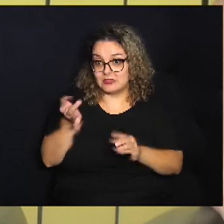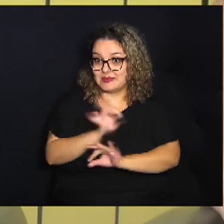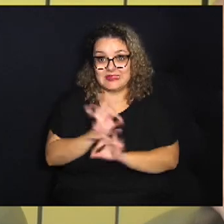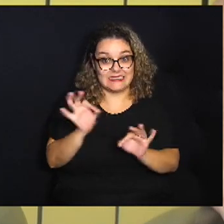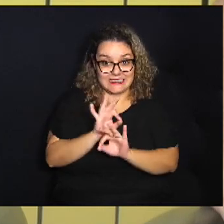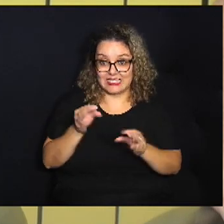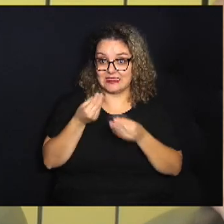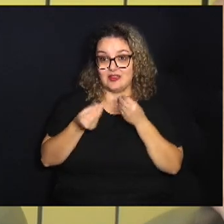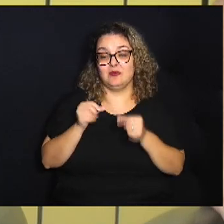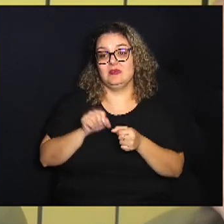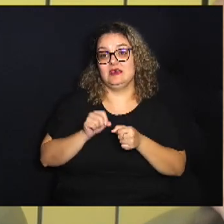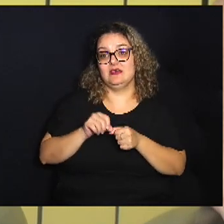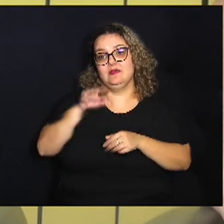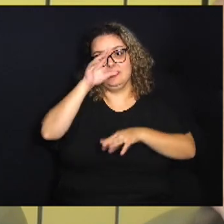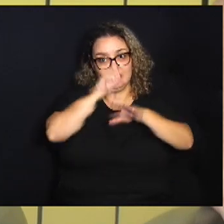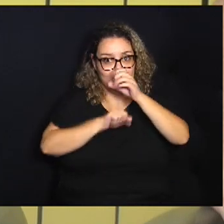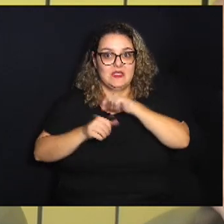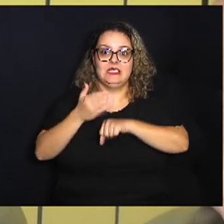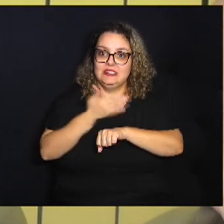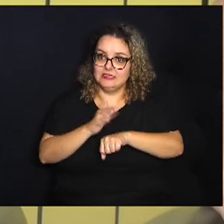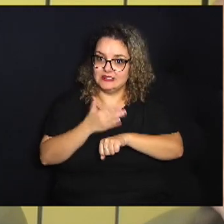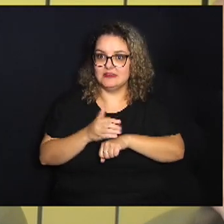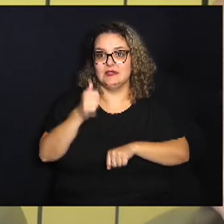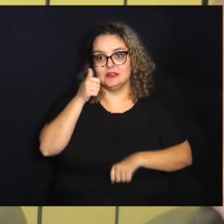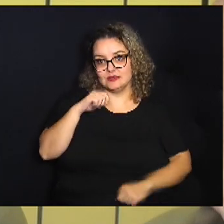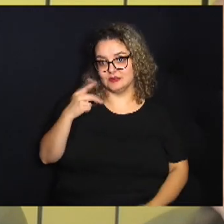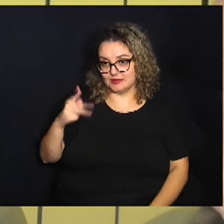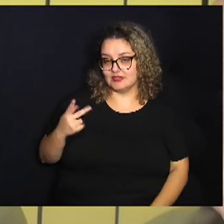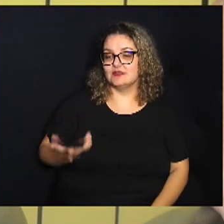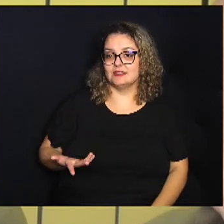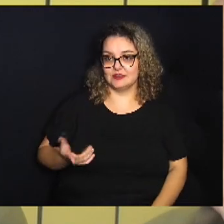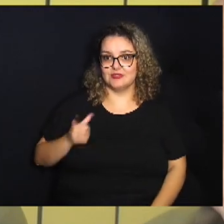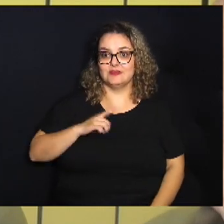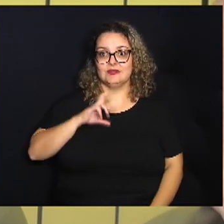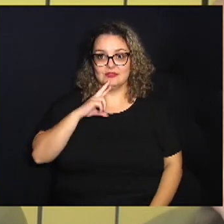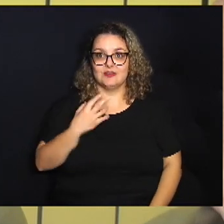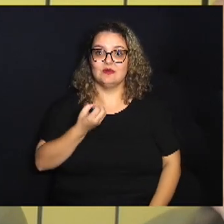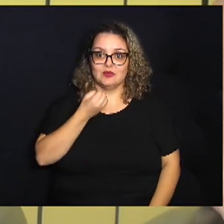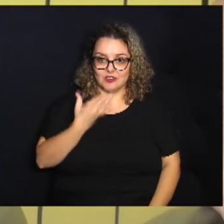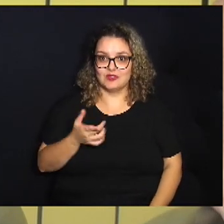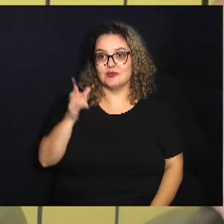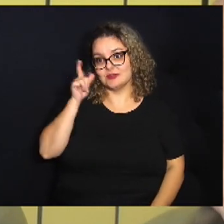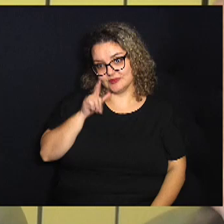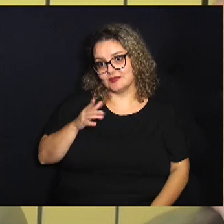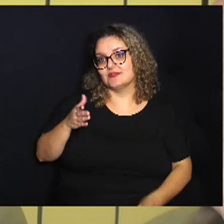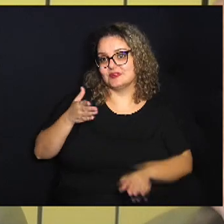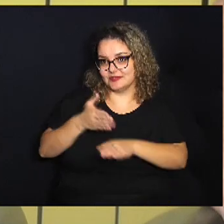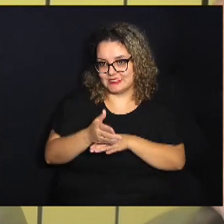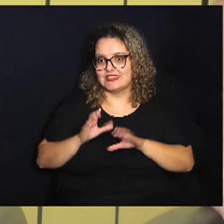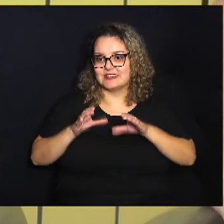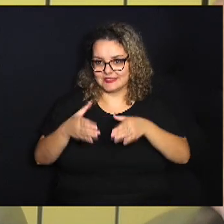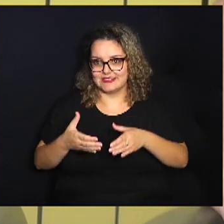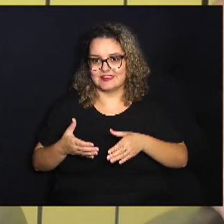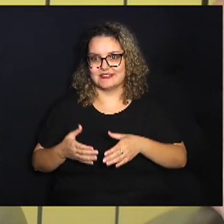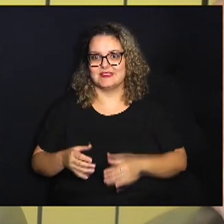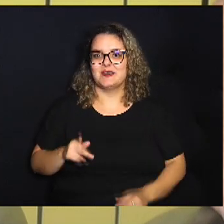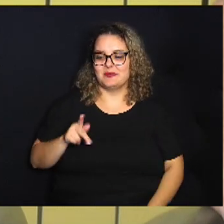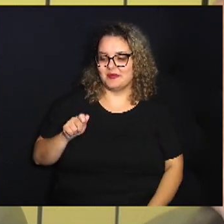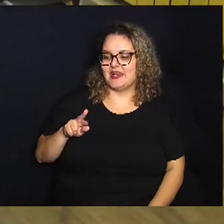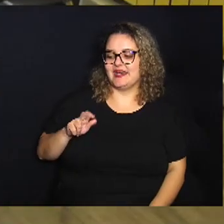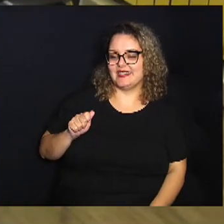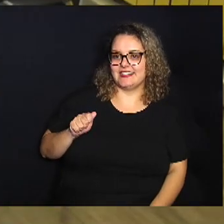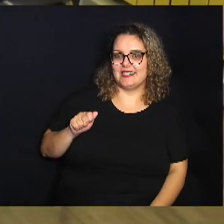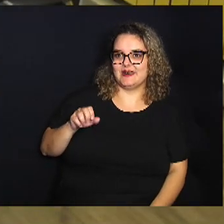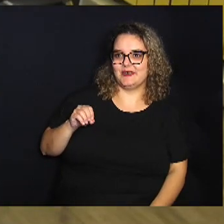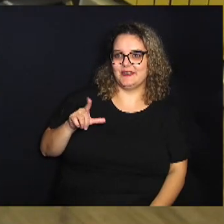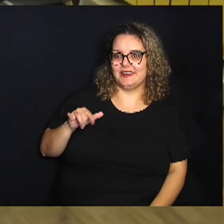como fazer. Fui aprendendo, treinando com ela, tivemos resultados bons e ela conseguiu se classificar, agora ela vai para as Paralimpíadas. Você vai